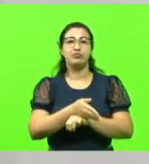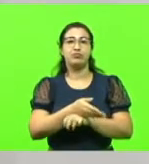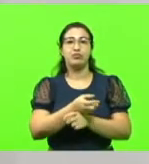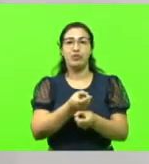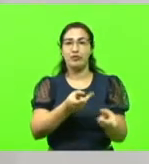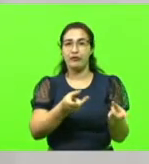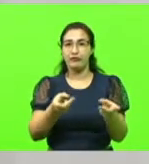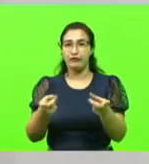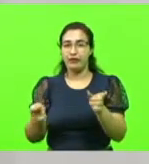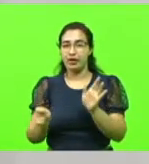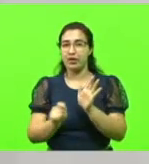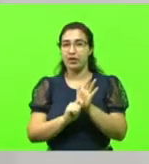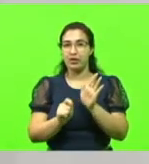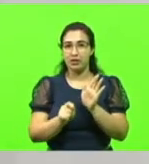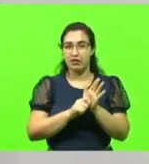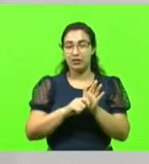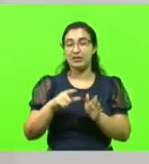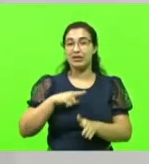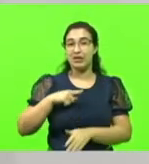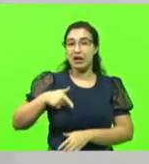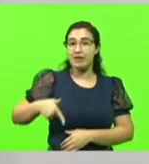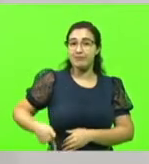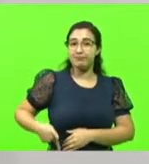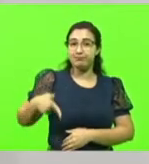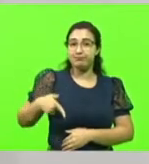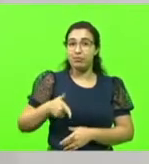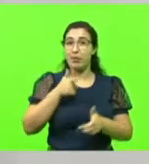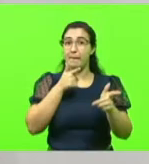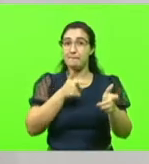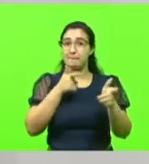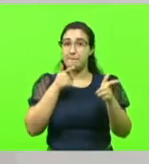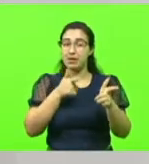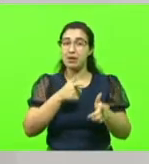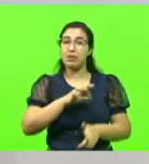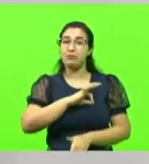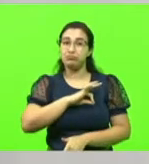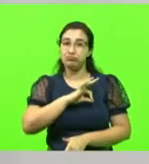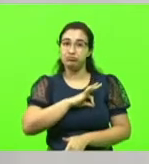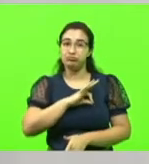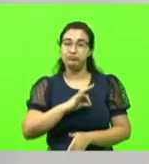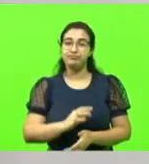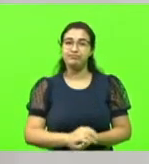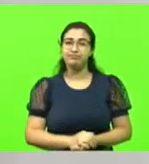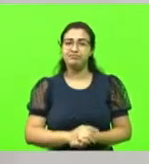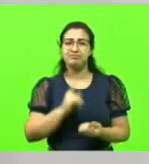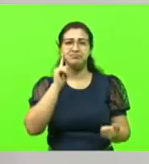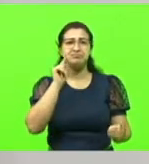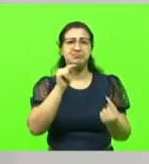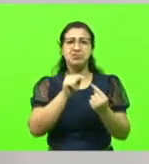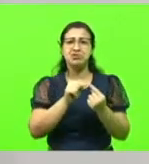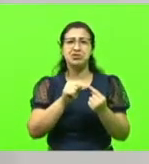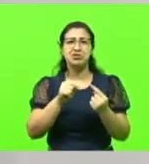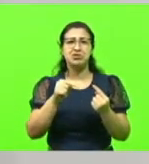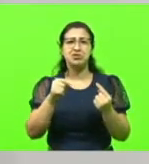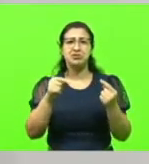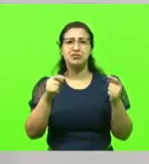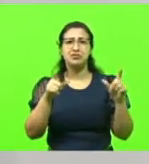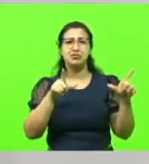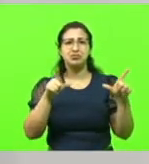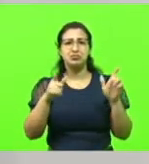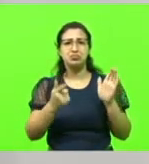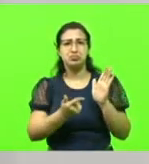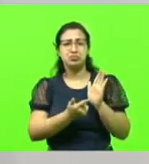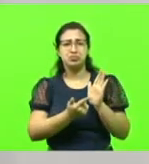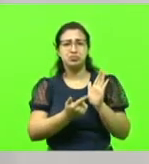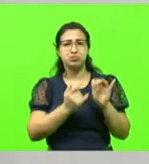e porte de arma ilegal e que atirou na polícia. Qual o objetivo da reportagem? Dizer que era um adolescente de 17